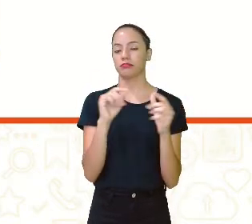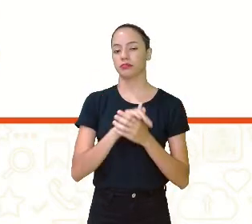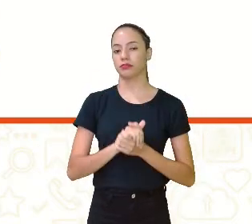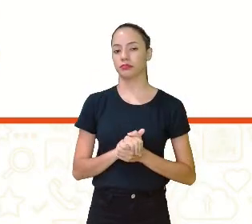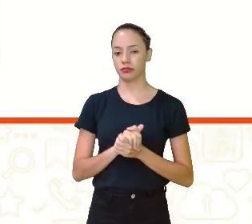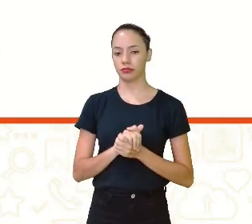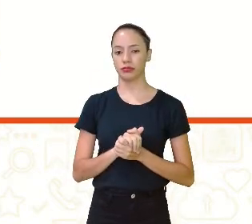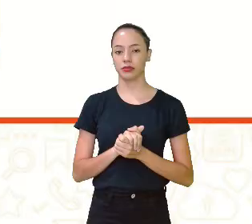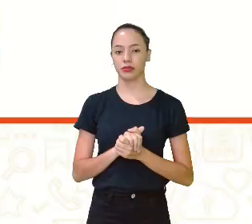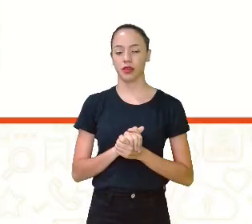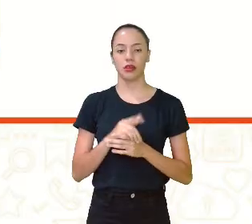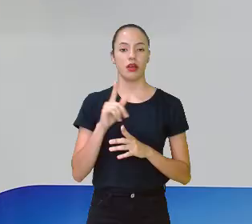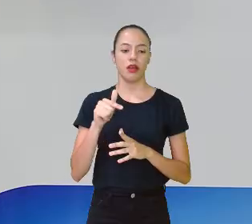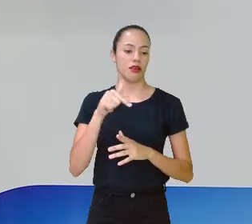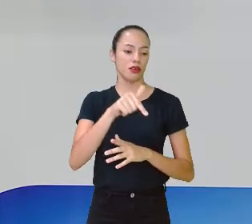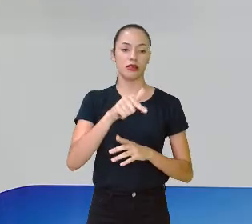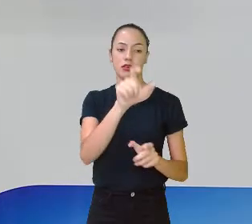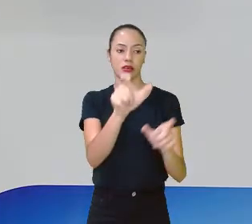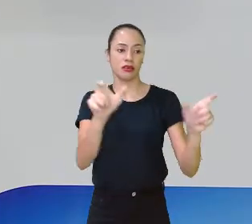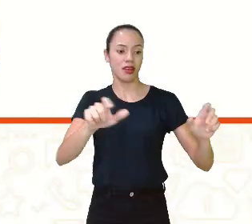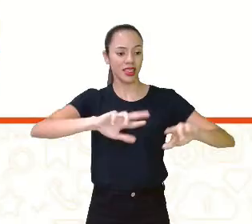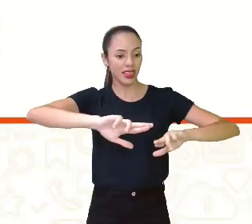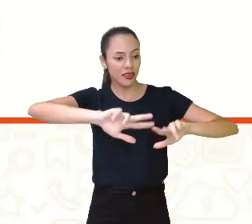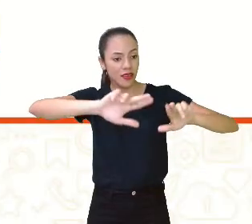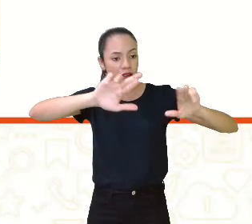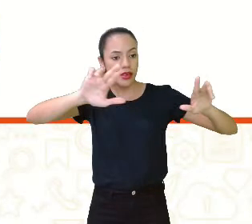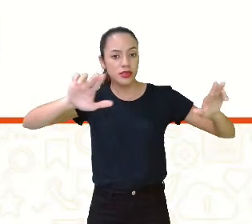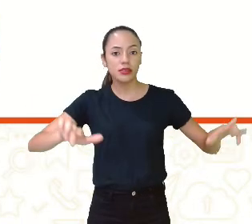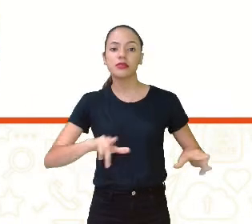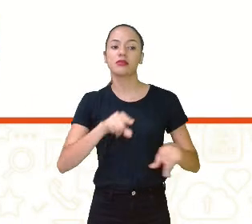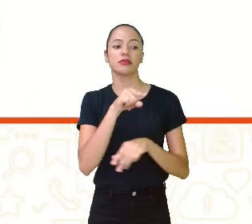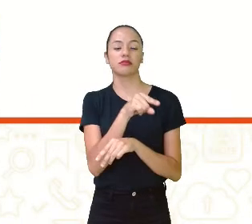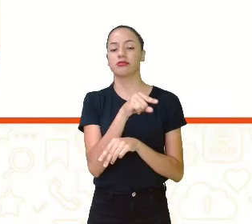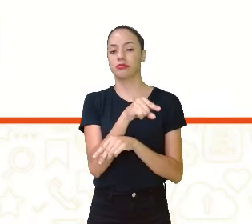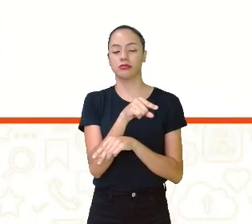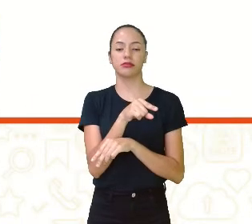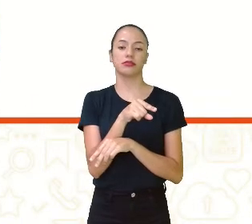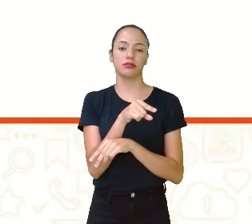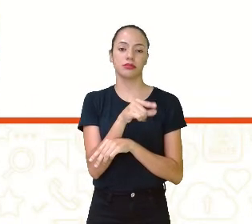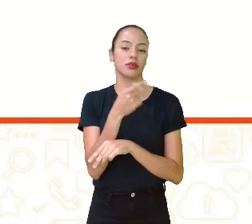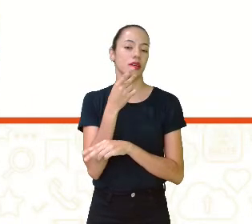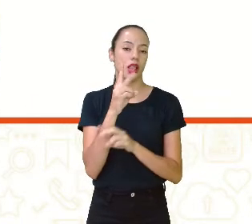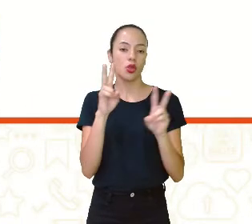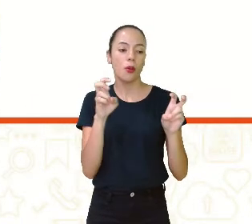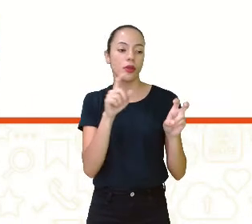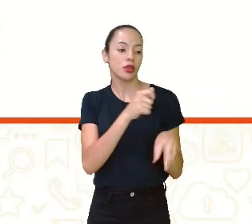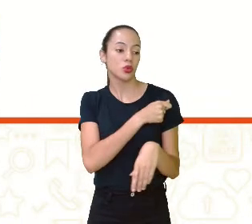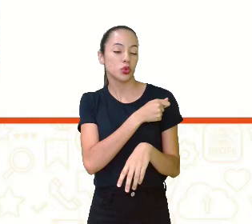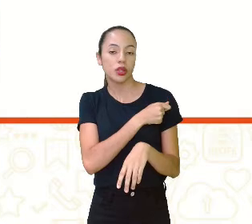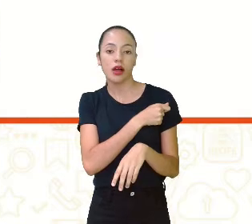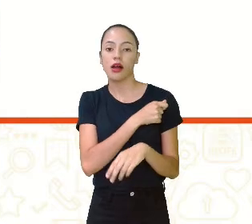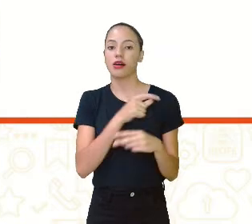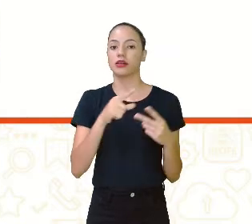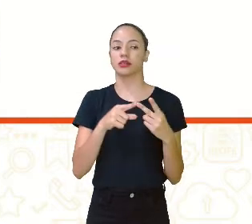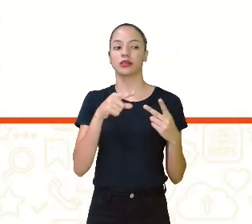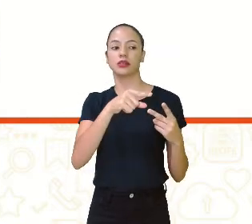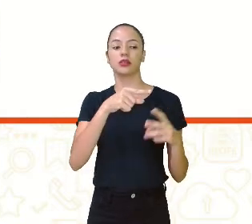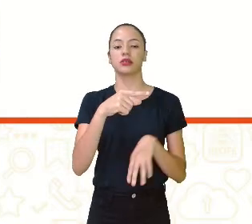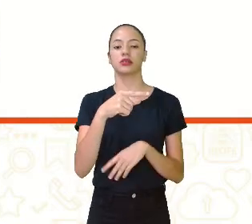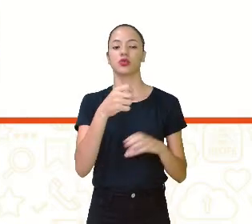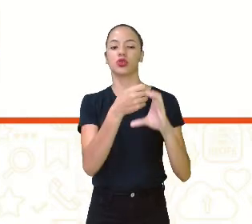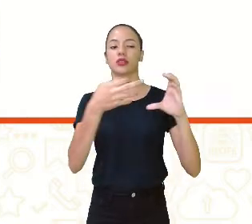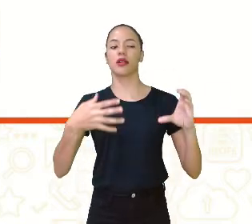realmente um repertório de diversidade. Falar sobre diversidade, falar sobre os estudantes, suas